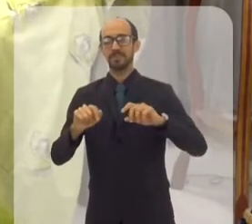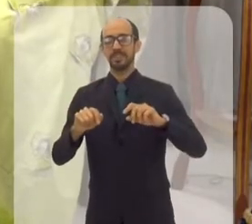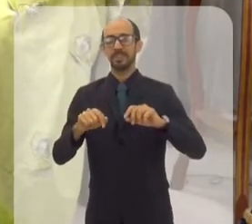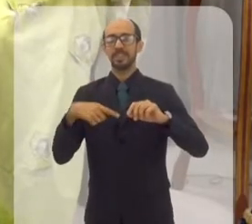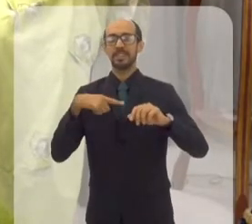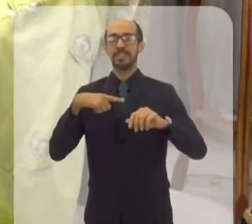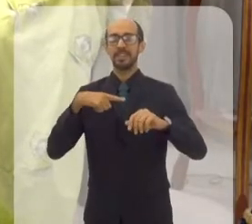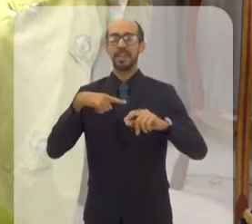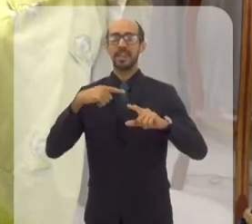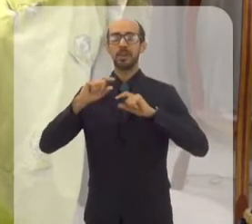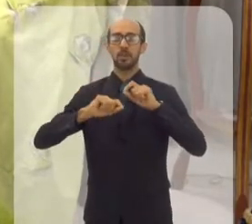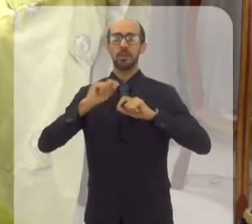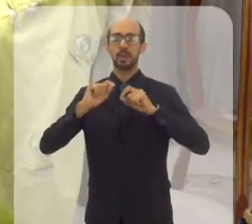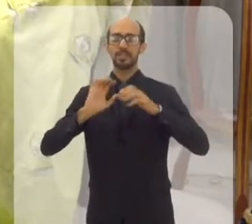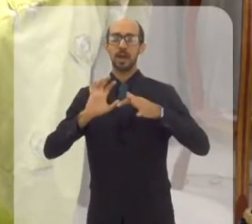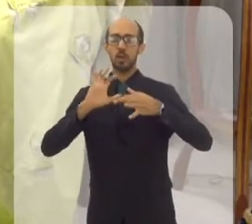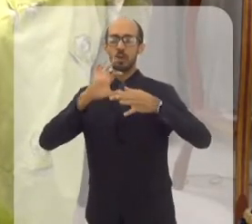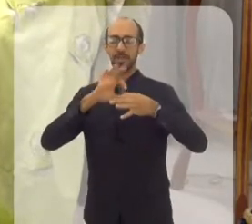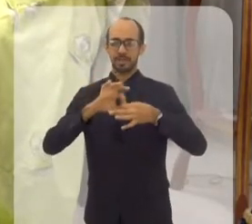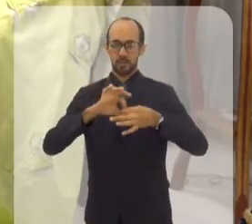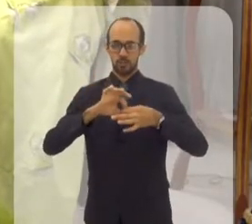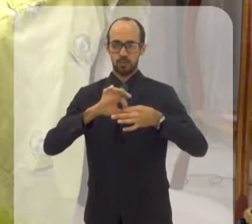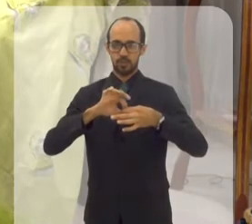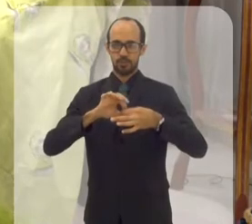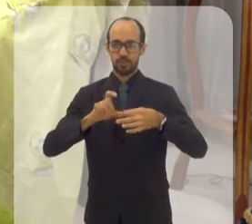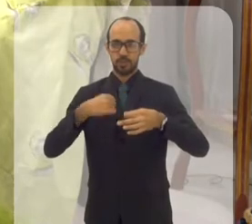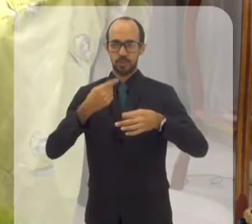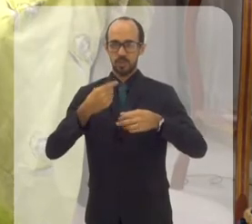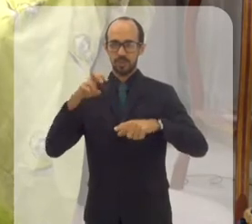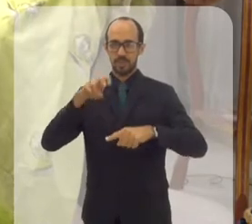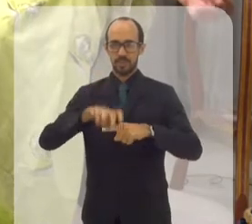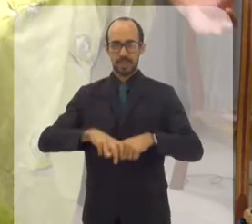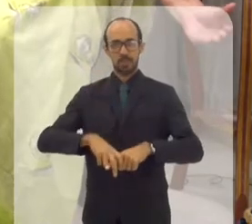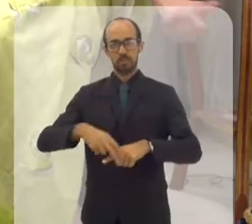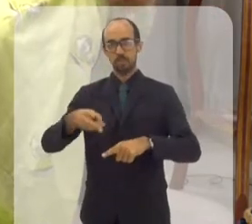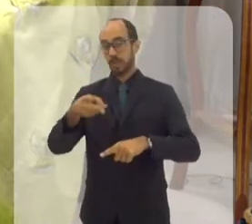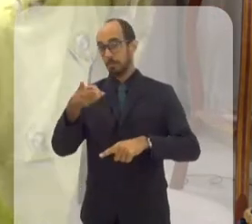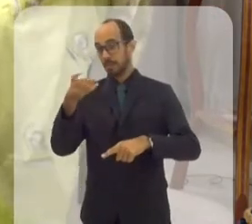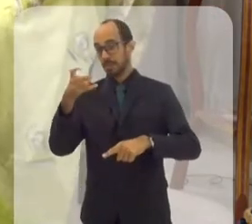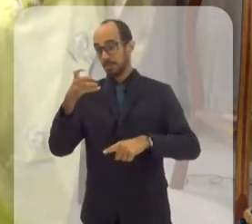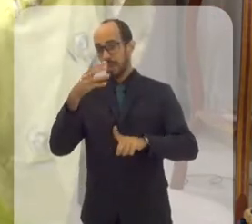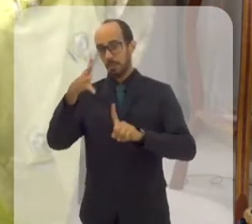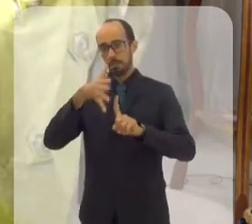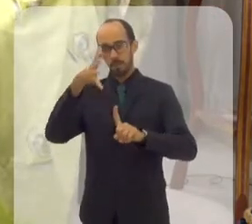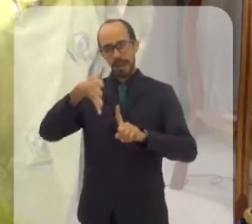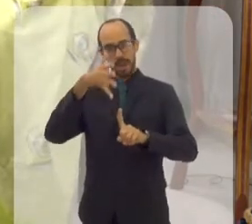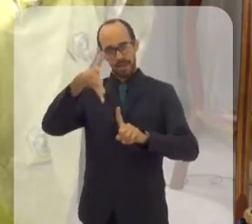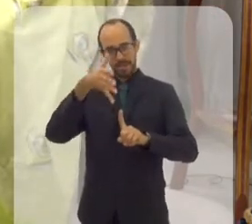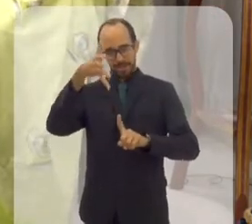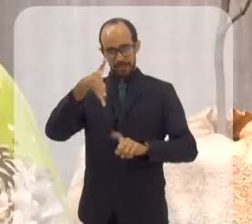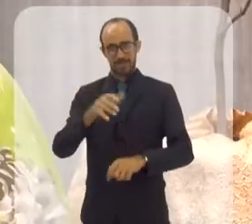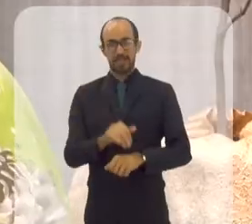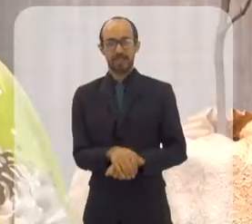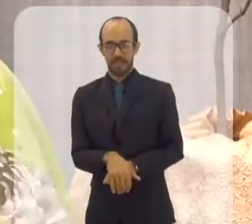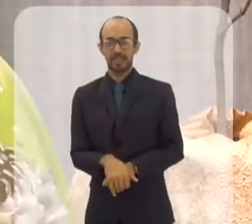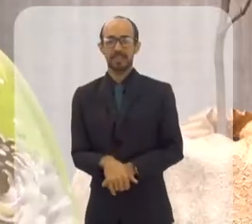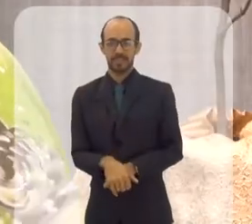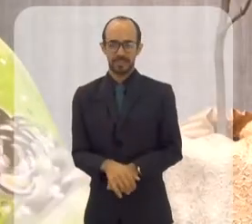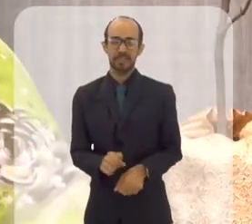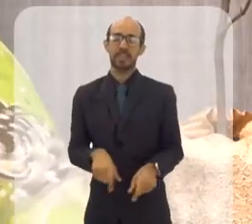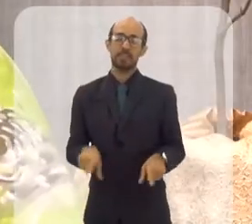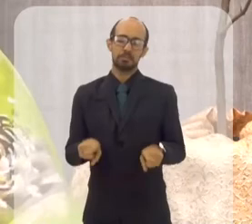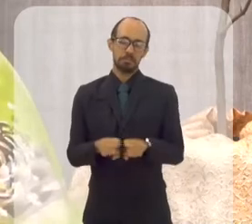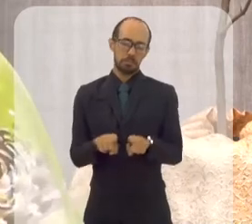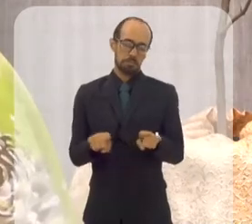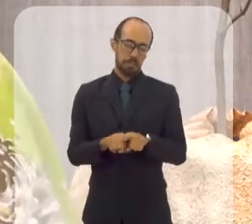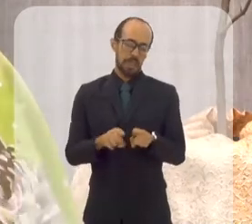E tem, então, toda essa conexão. A gente senta para ouvir a palestra. Naquele momento, a gente está tentando concentrar.